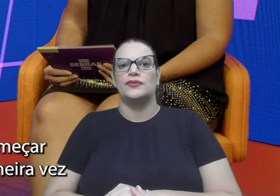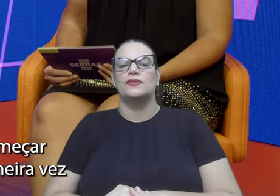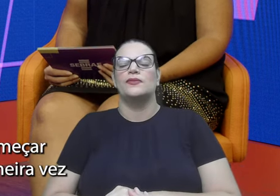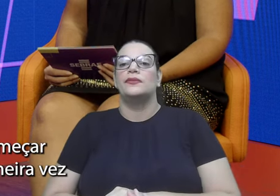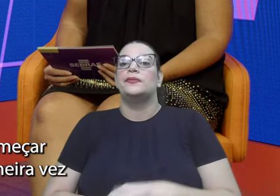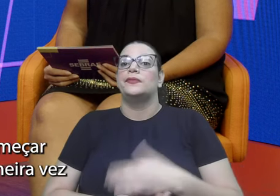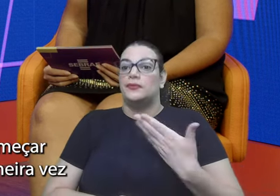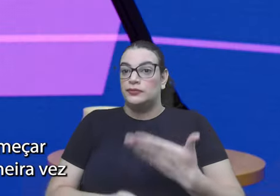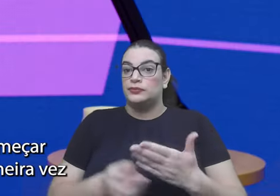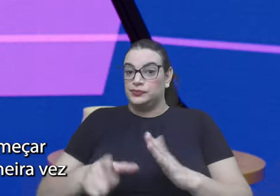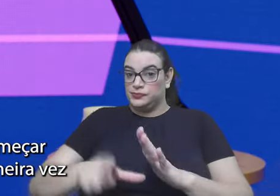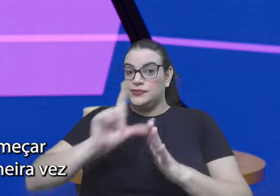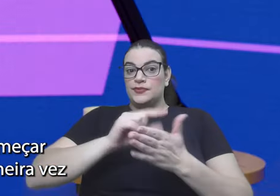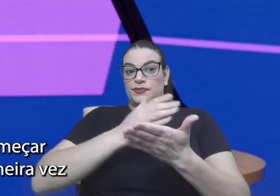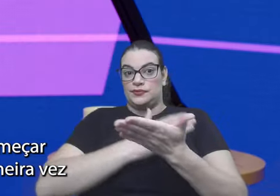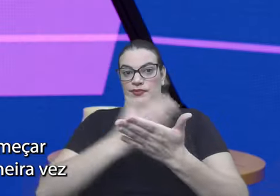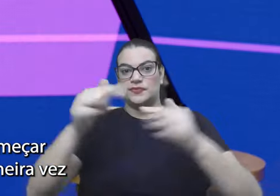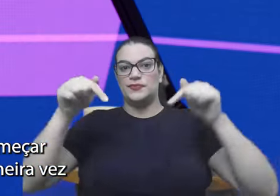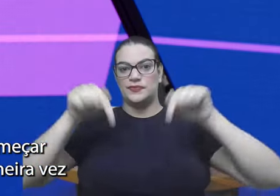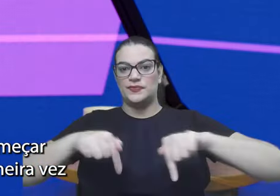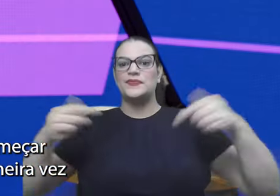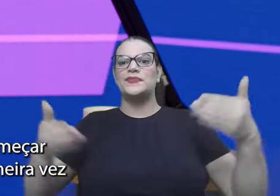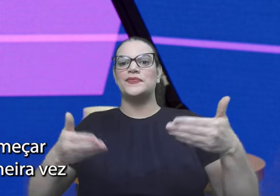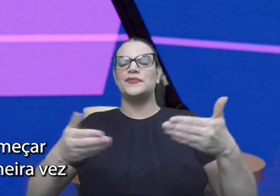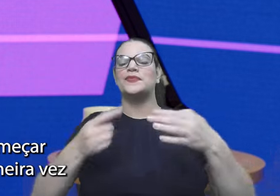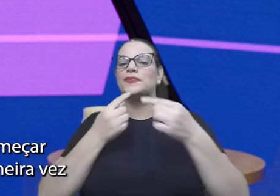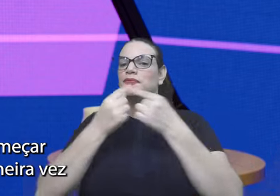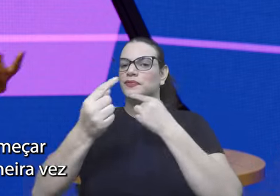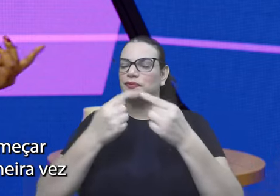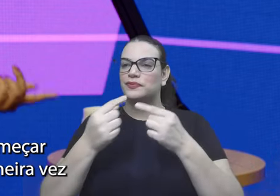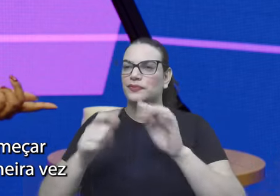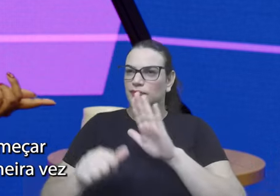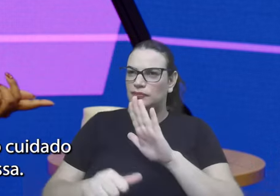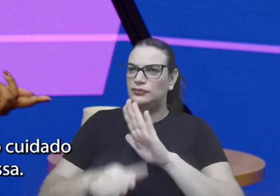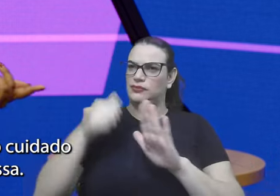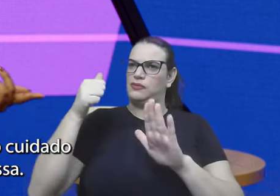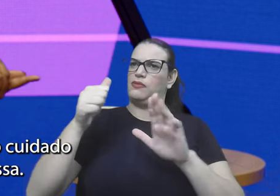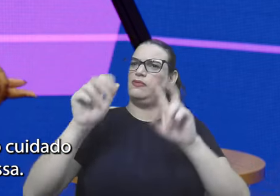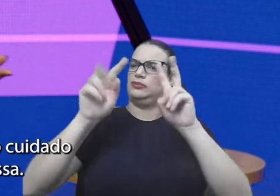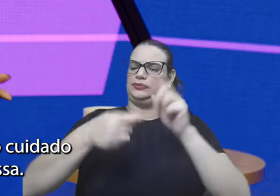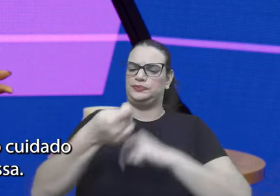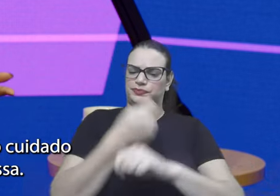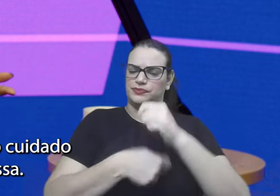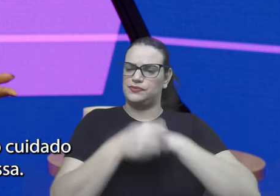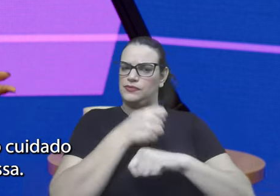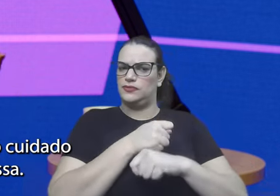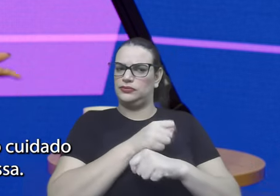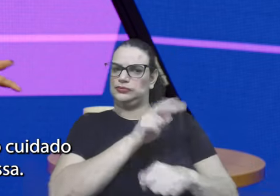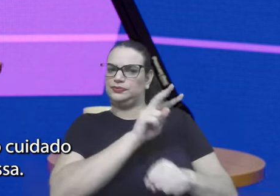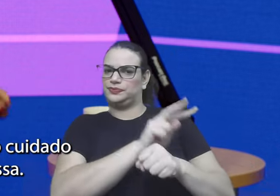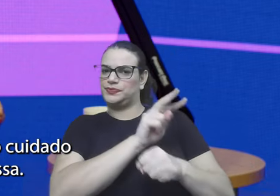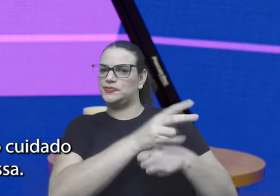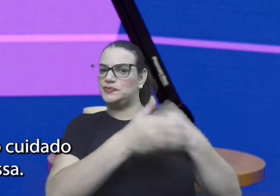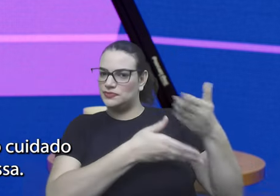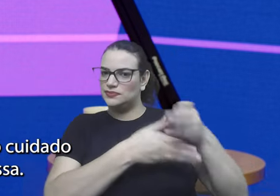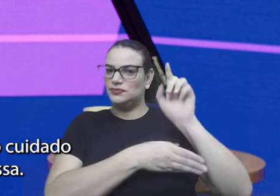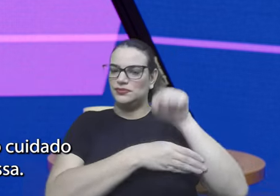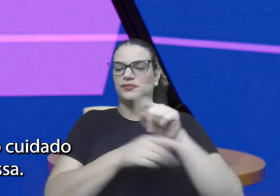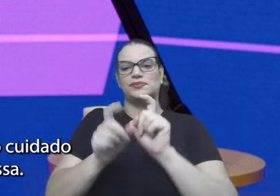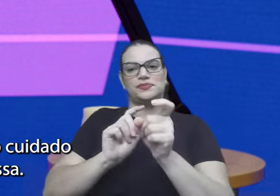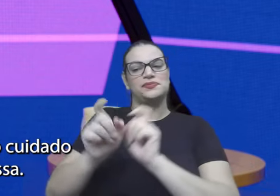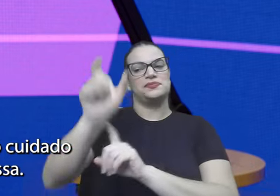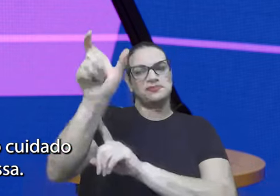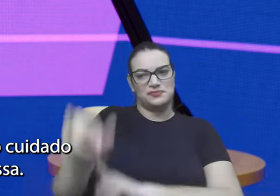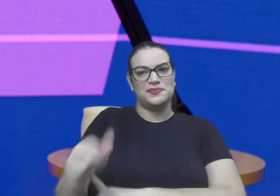falei pra Raissa né antes de começar aqui a nossa gravação que a primeira vez que eu ouvi o termo economia do Cuidado Foi numa